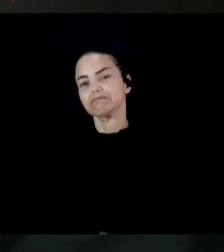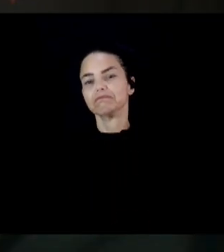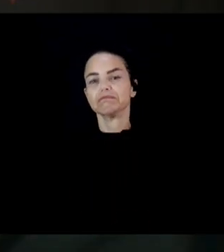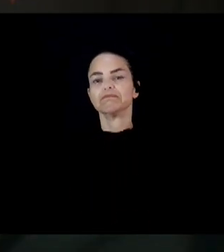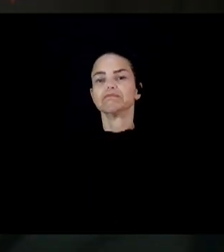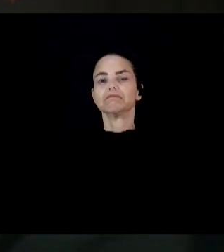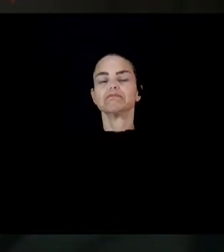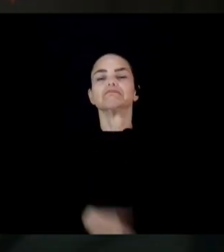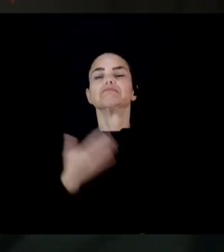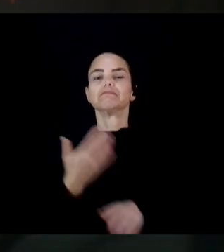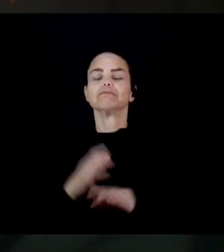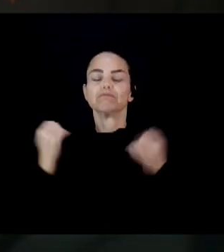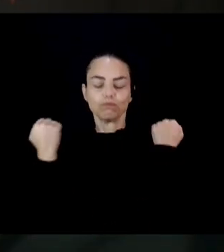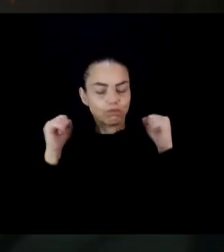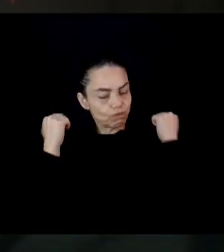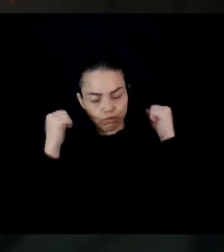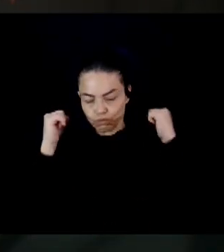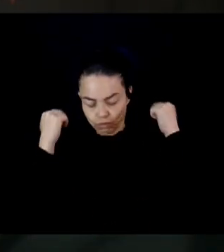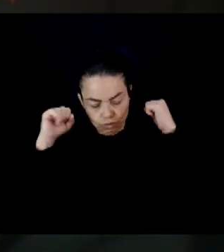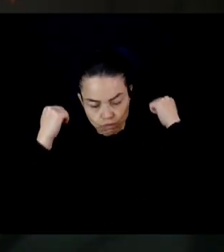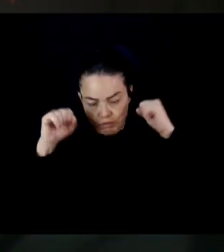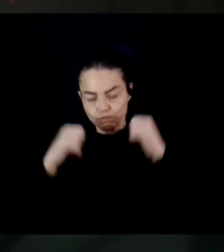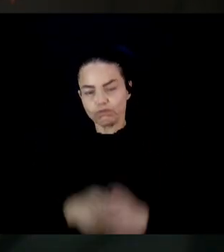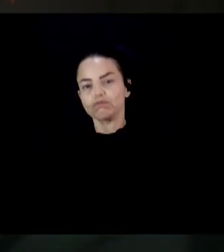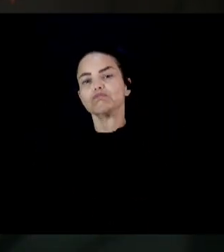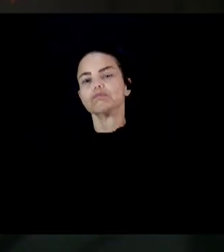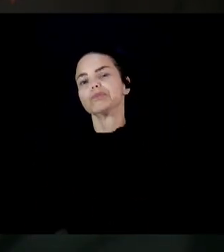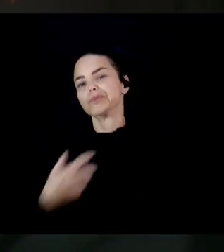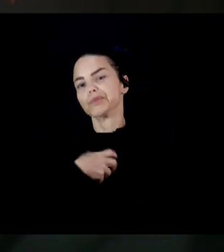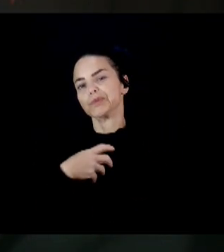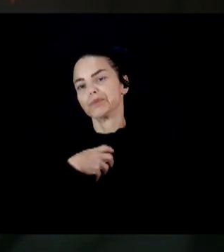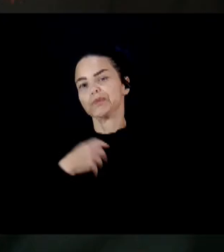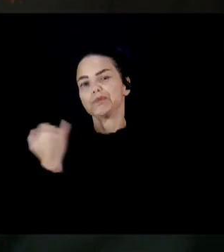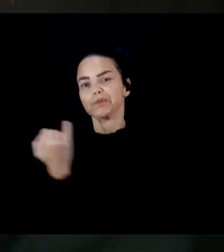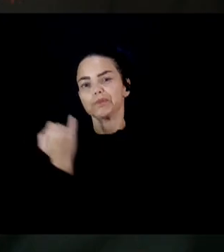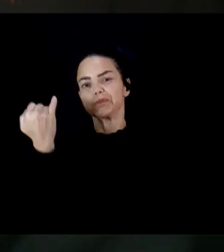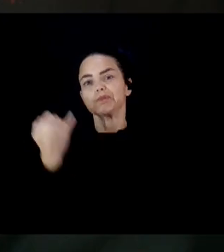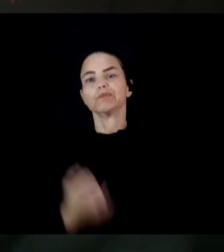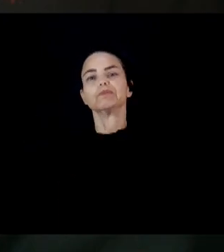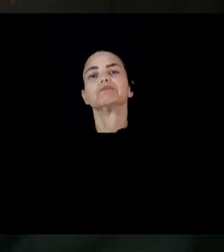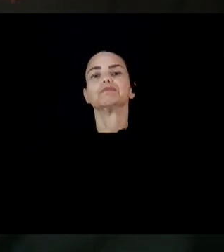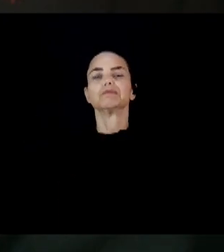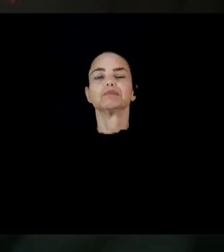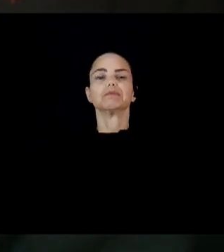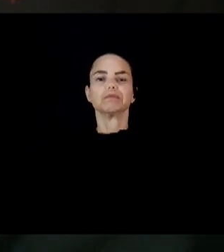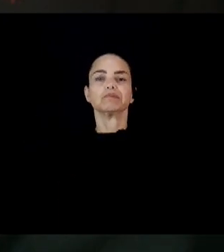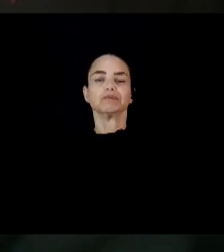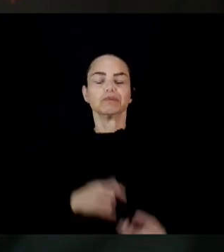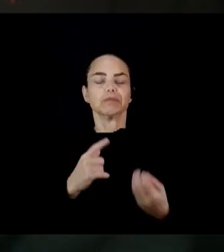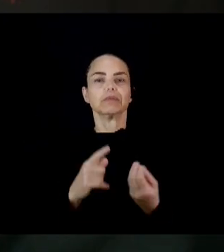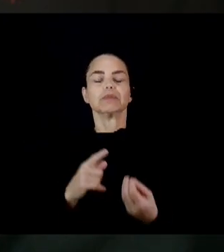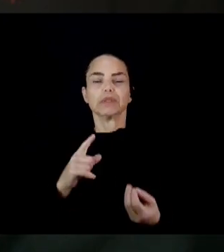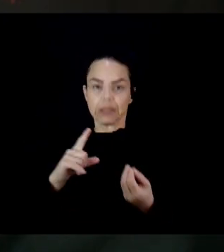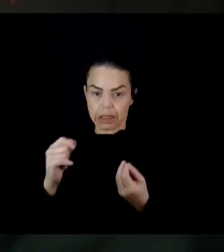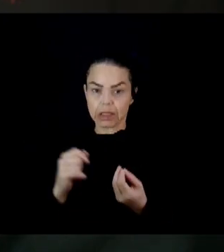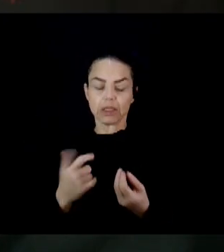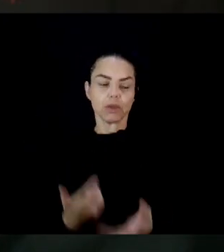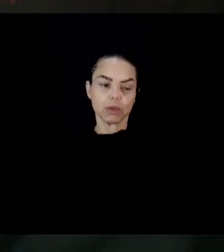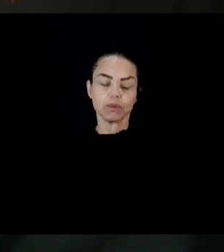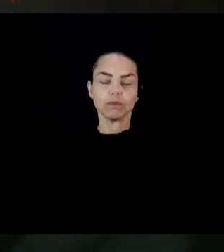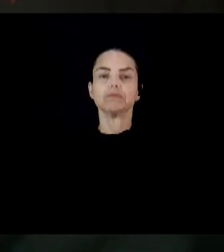praticando exercícios. A gente precisa se sentir útil, e aí a gente sendo útil, a gente percebe que a gente está em